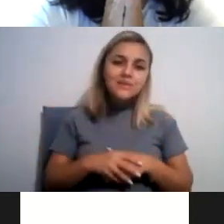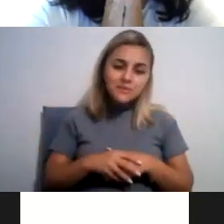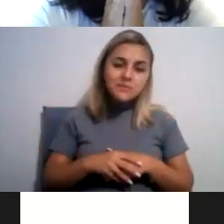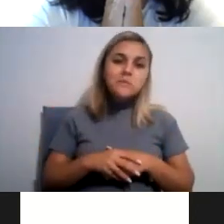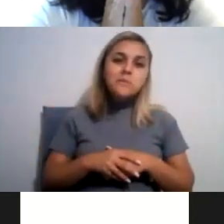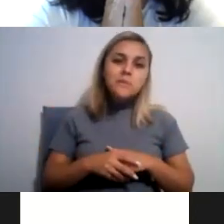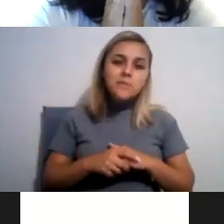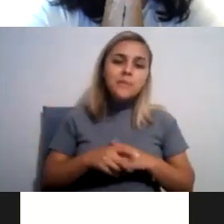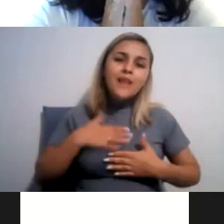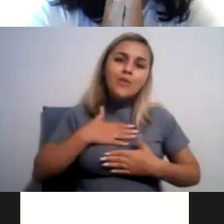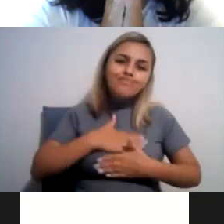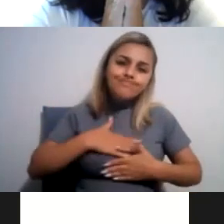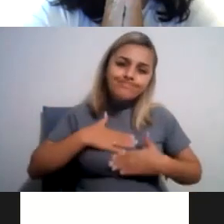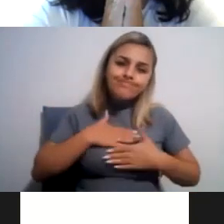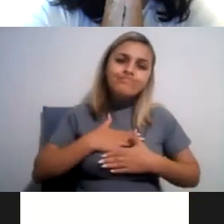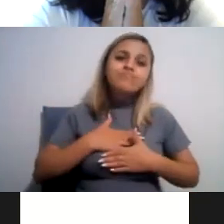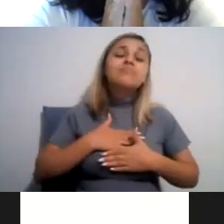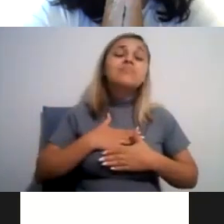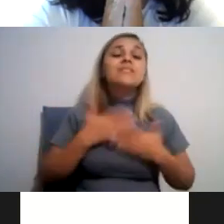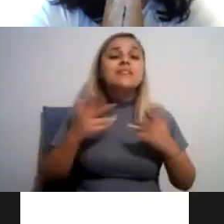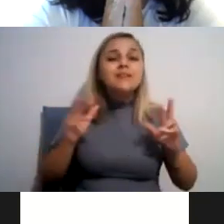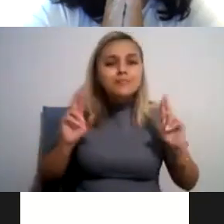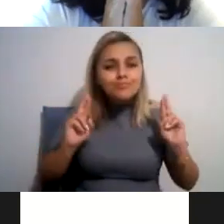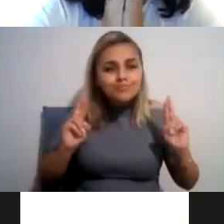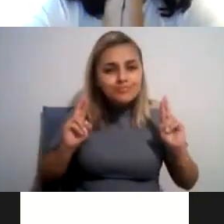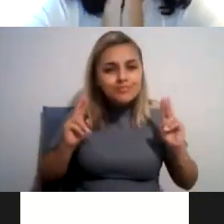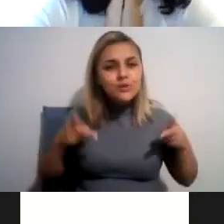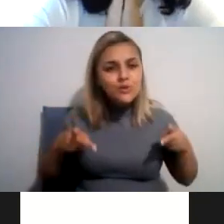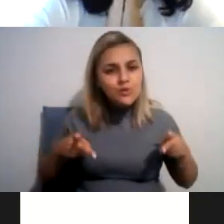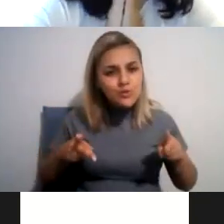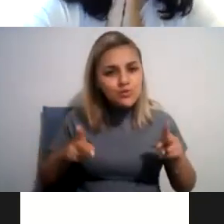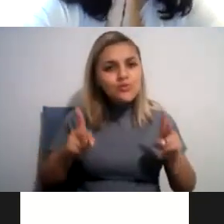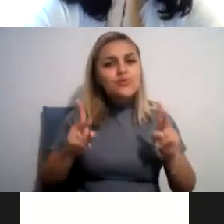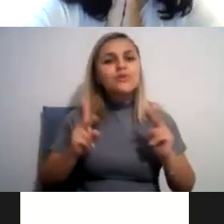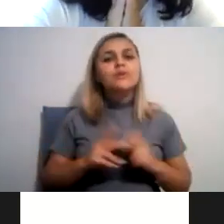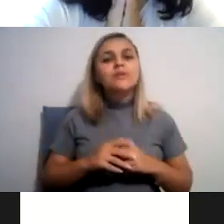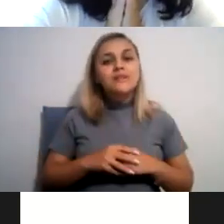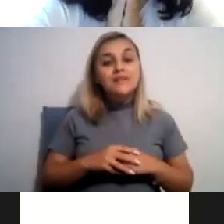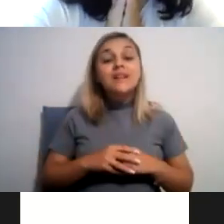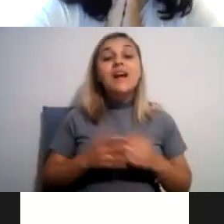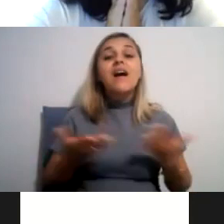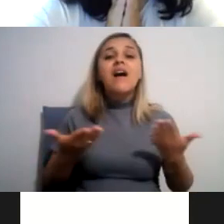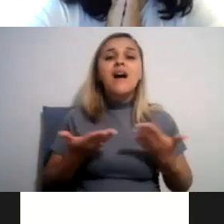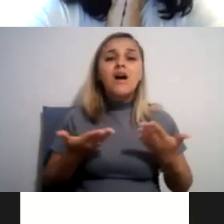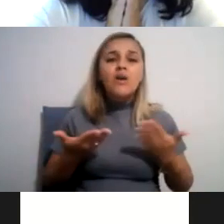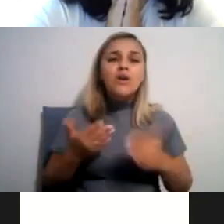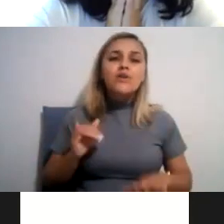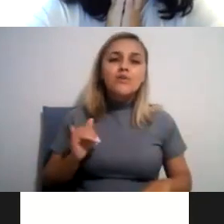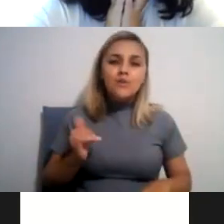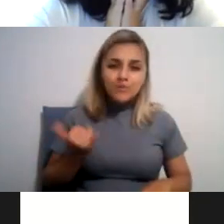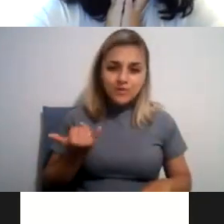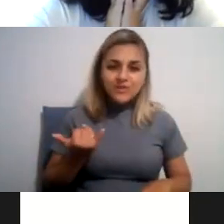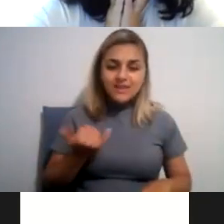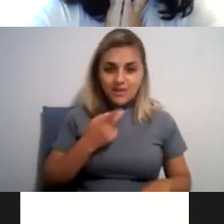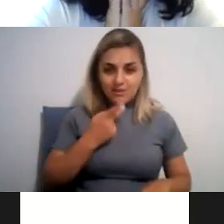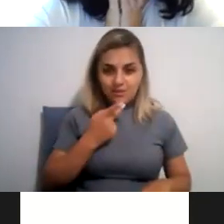E que a gente continue aí próximos e caminhando. Eu vou aproveitar que eu peguei de novo a palavra e só